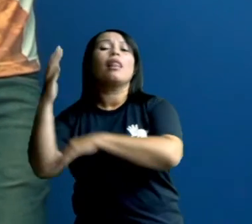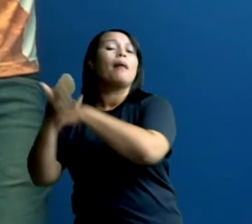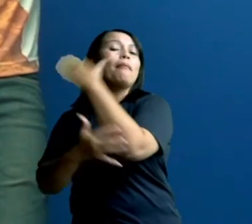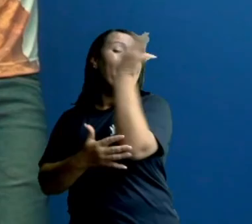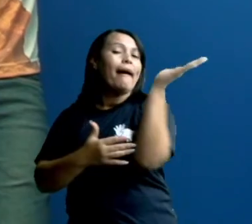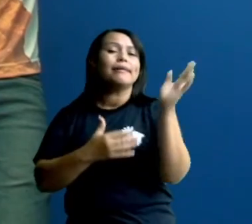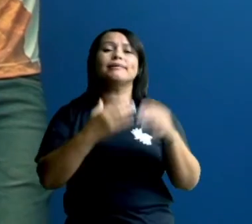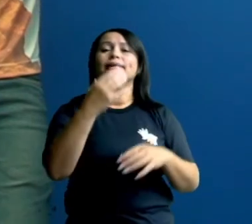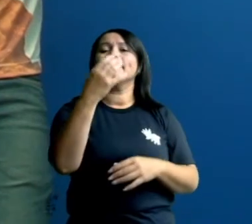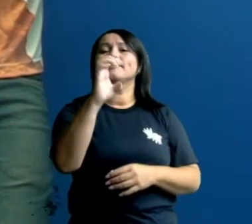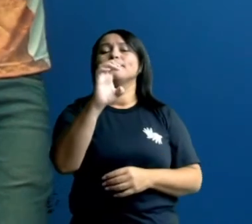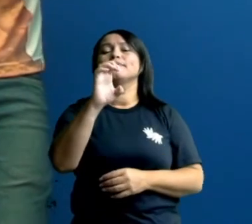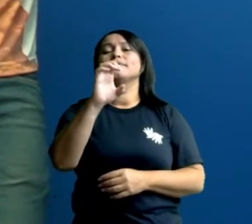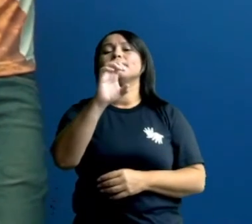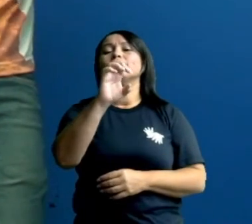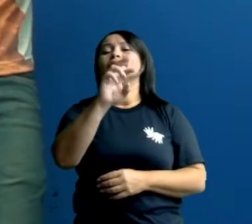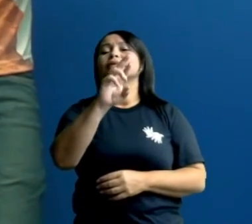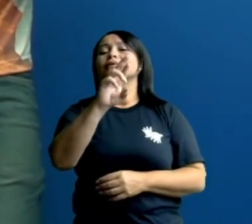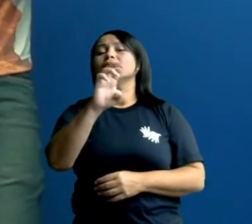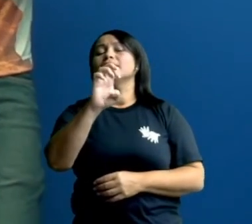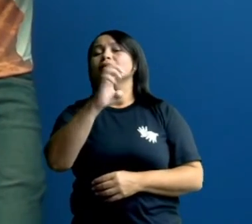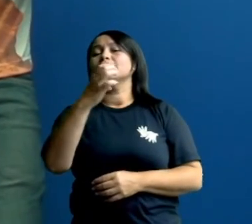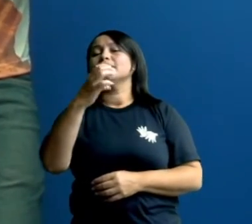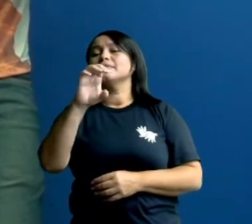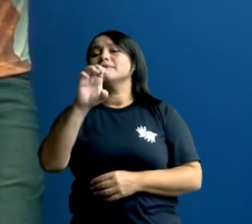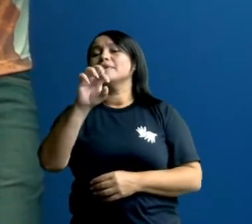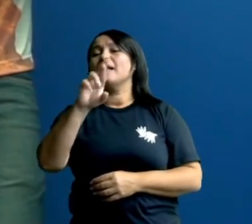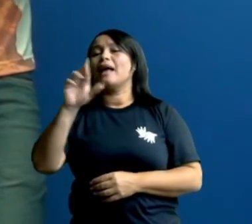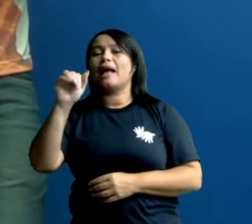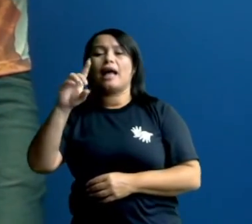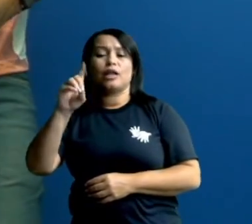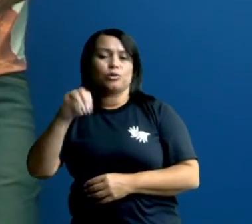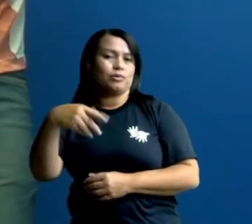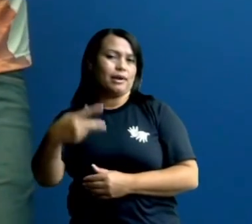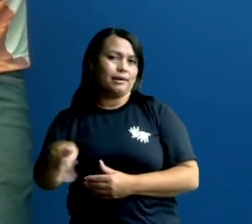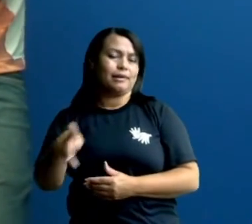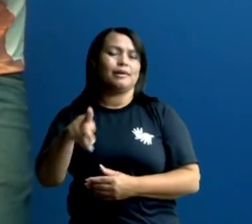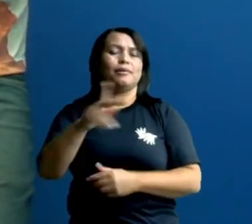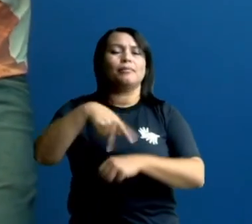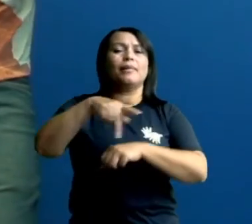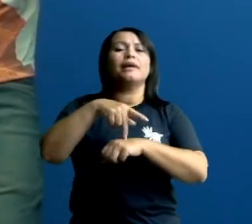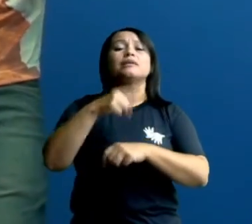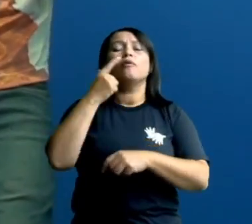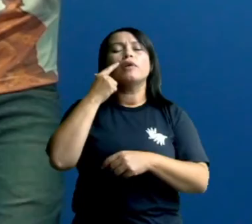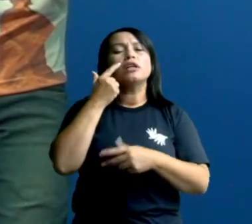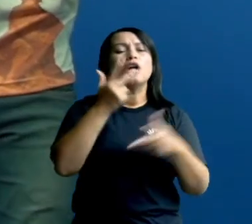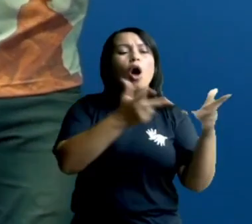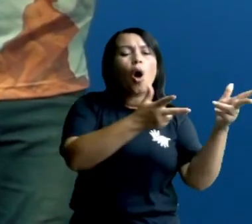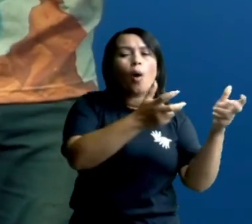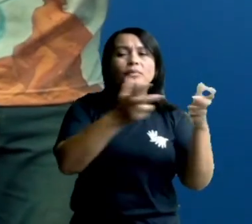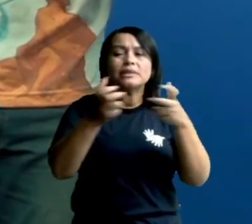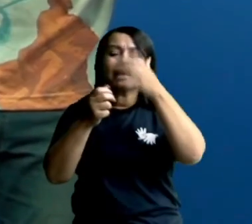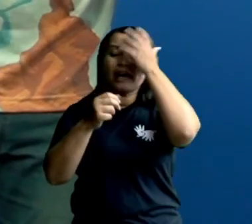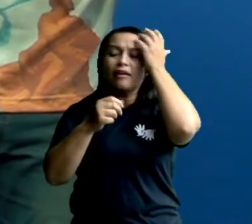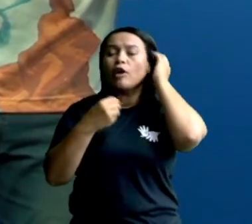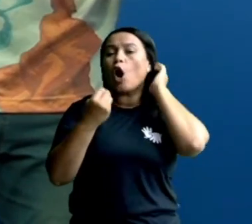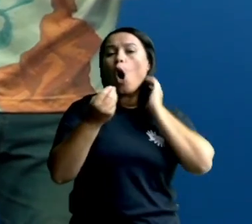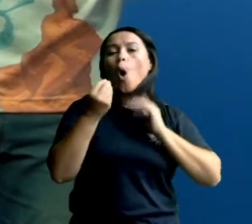no Cerrado brasileiro, né? Nesses biomas que nós encontramos aqui no nosso país. Observem agora